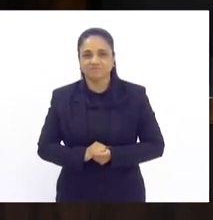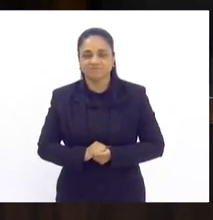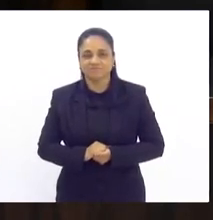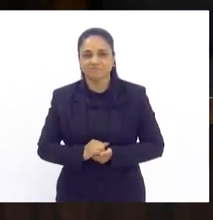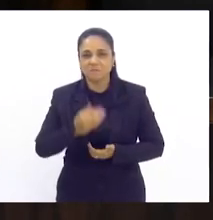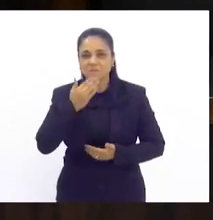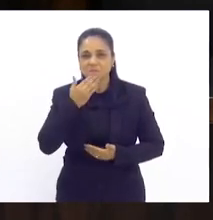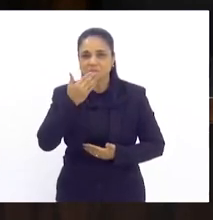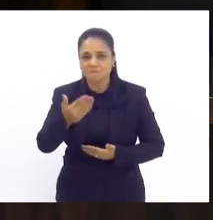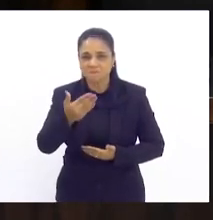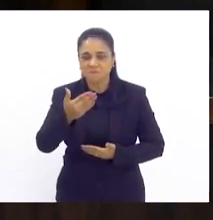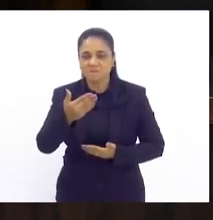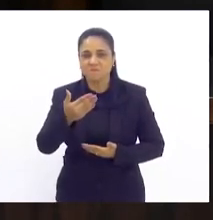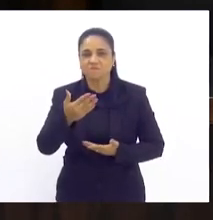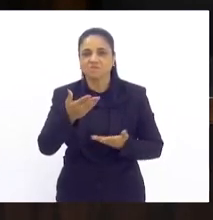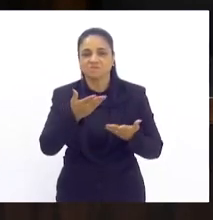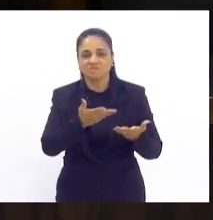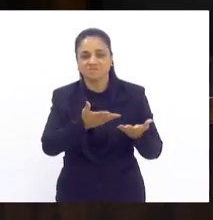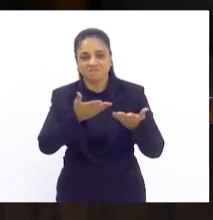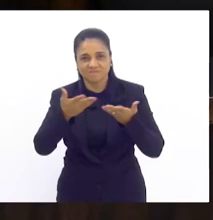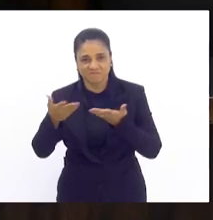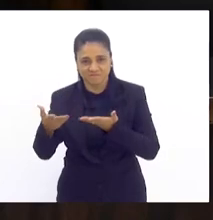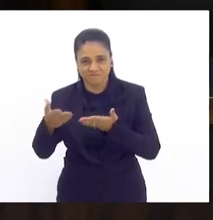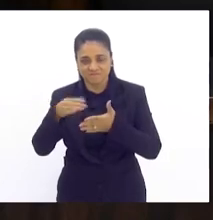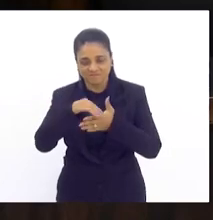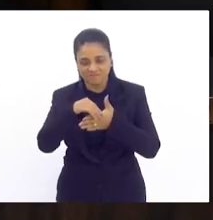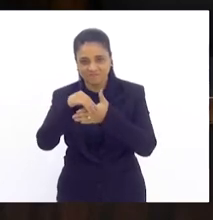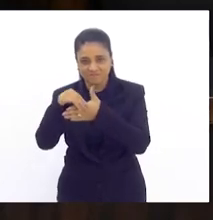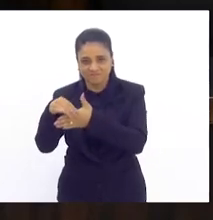Solicito o cerimonial que conduza o senhor